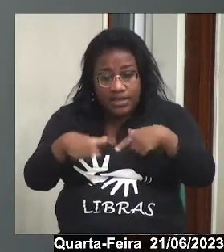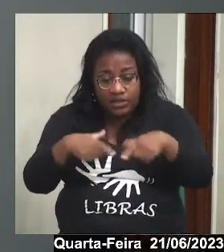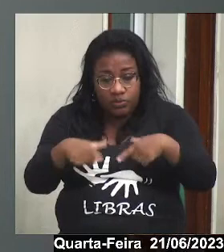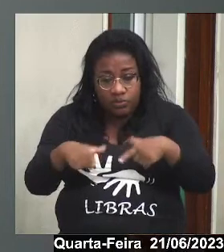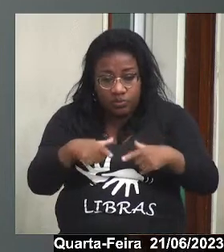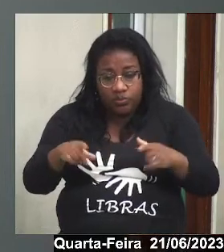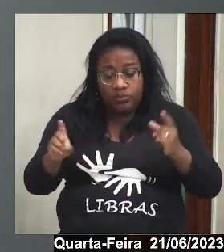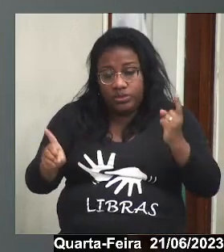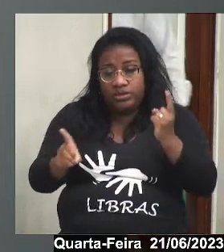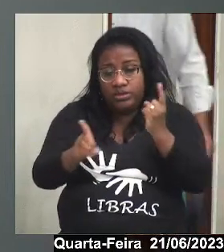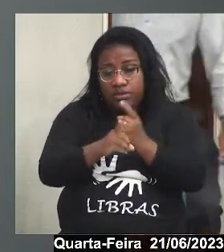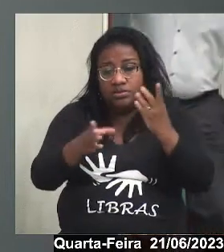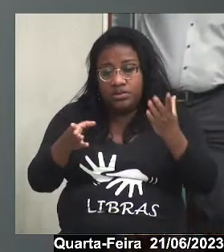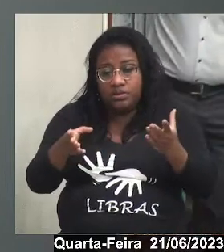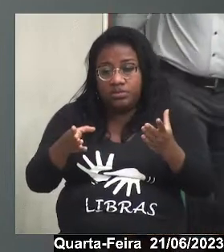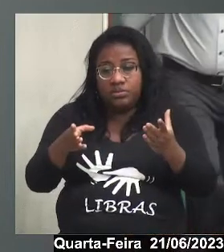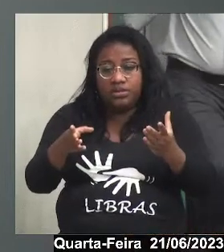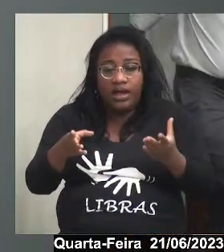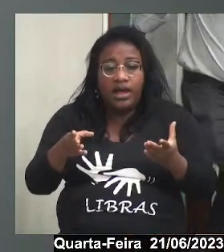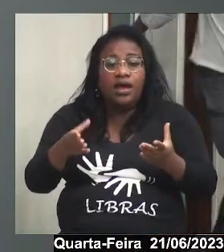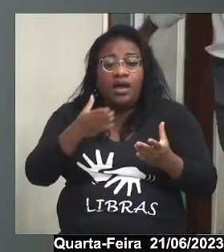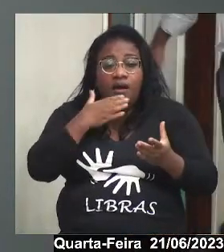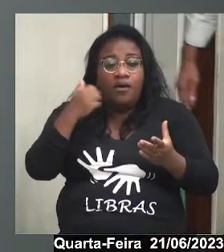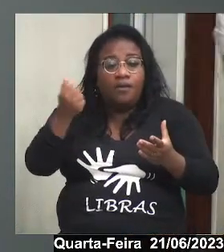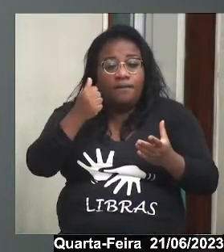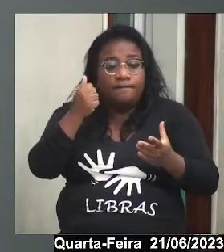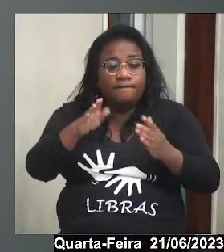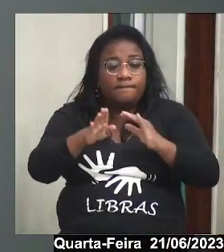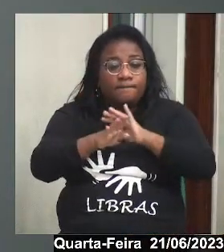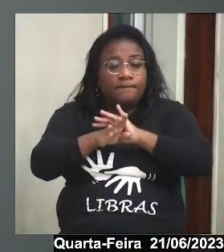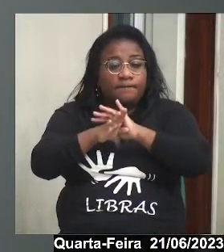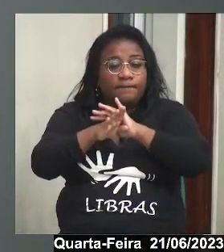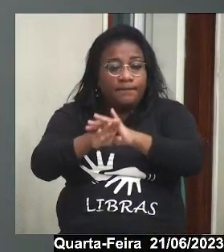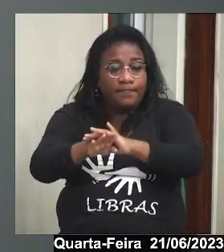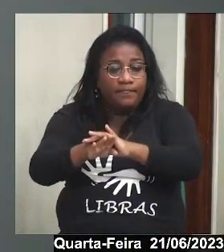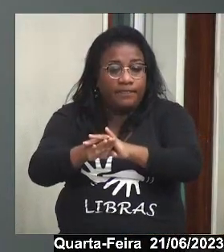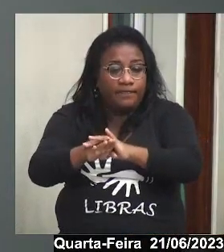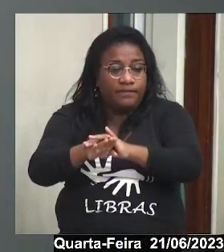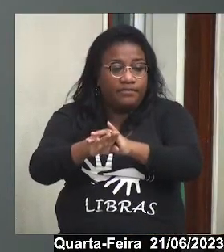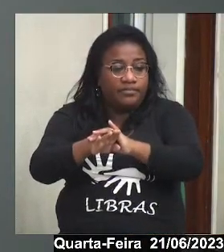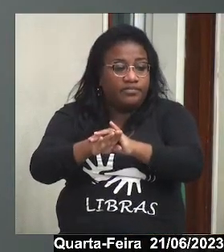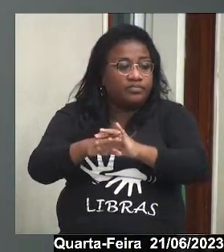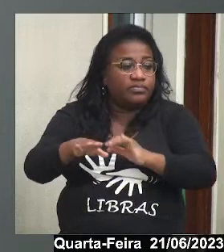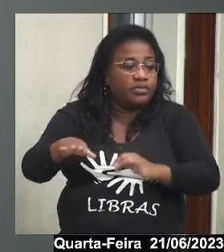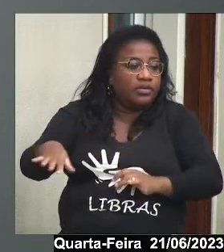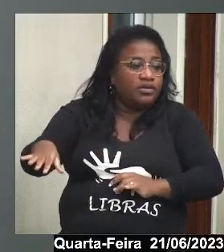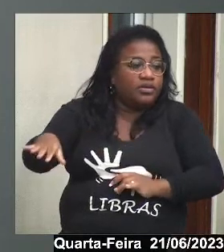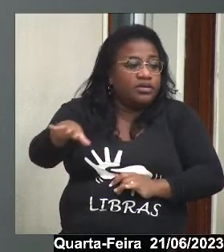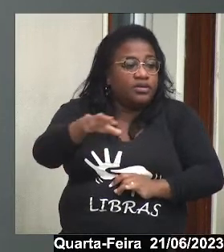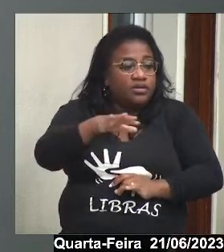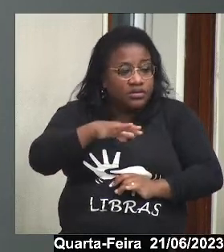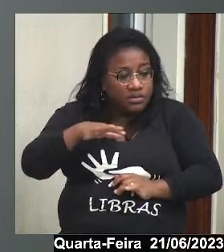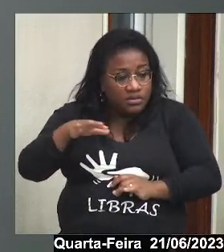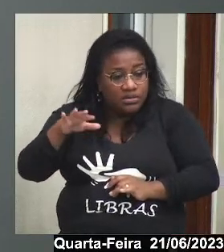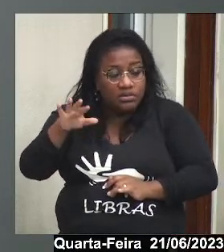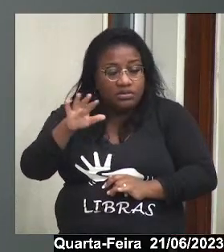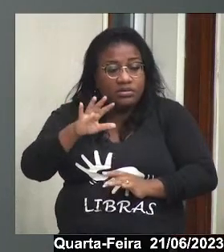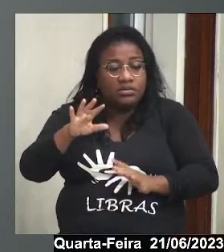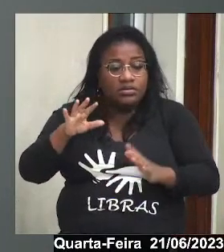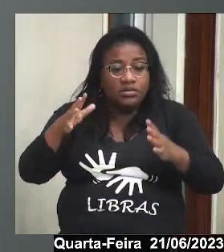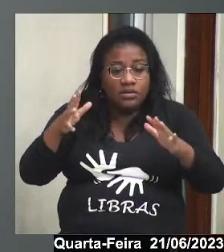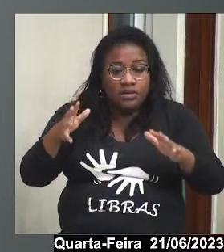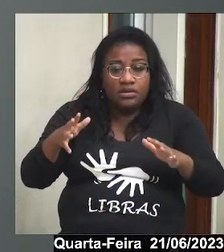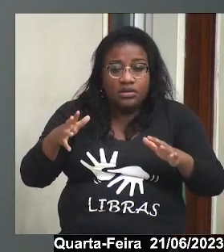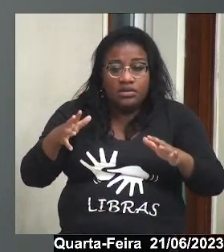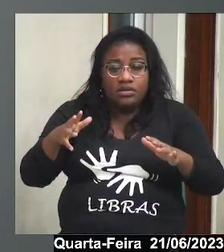arrumar, encontrar, né? Arrumar é uma palavra mal colocada, encontrar uma solução plausível, uma